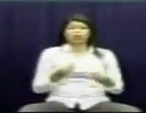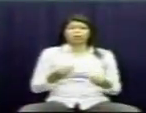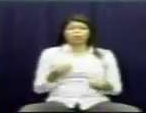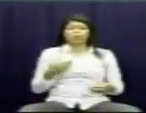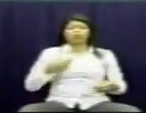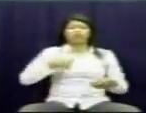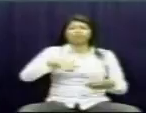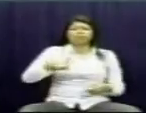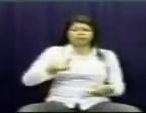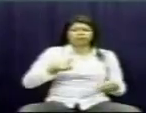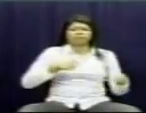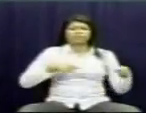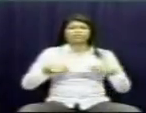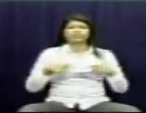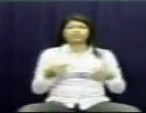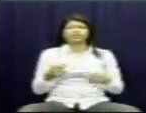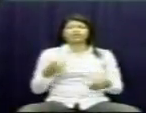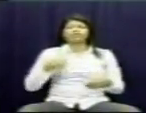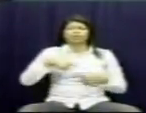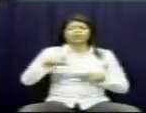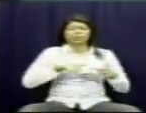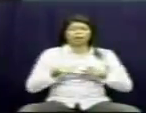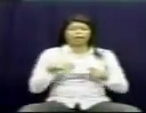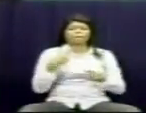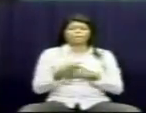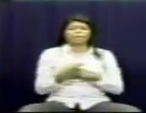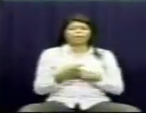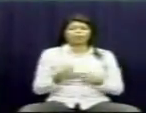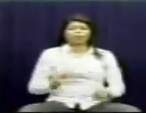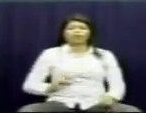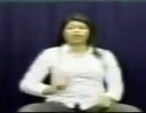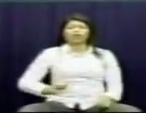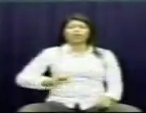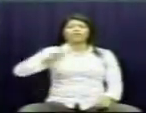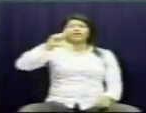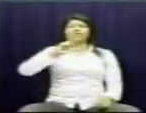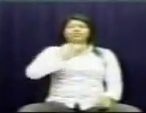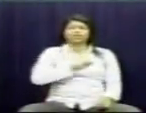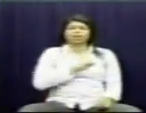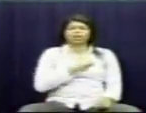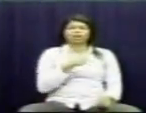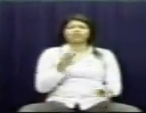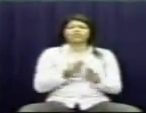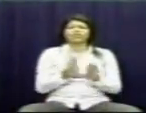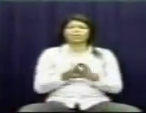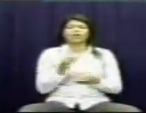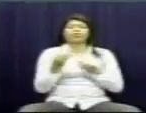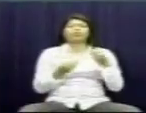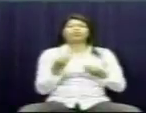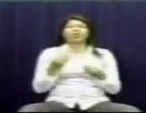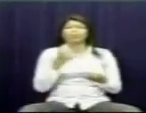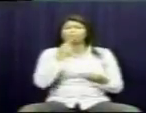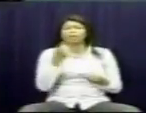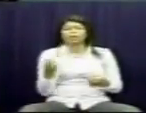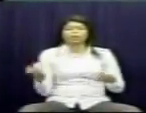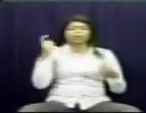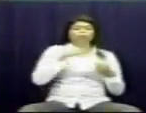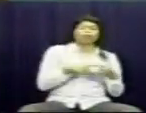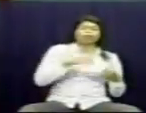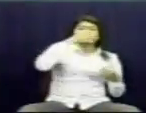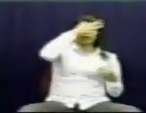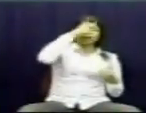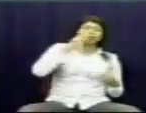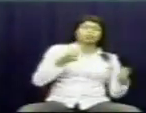garanta promoção por antiguidade e merecimento, aproximando da capital, até que ele chegue na capital, como tem o juiz e